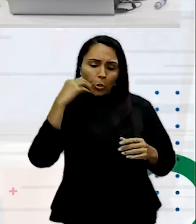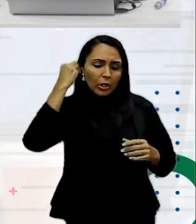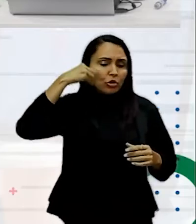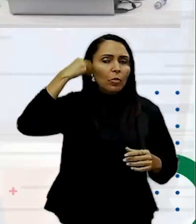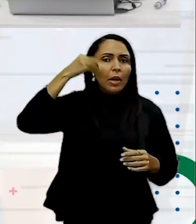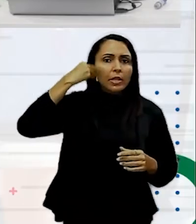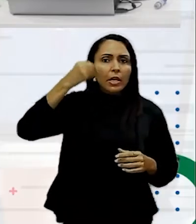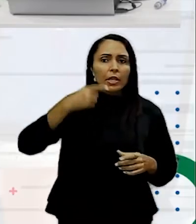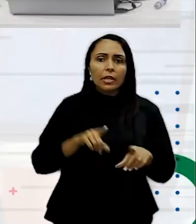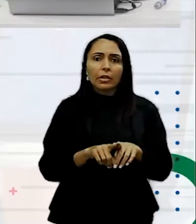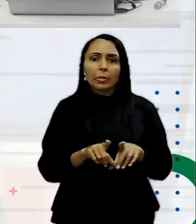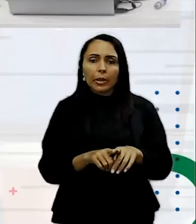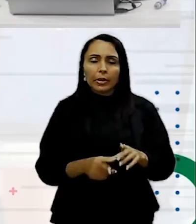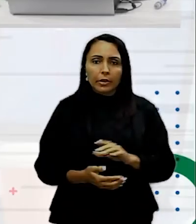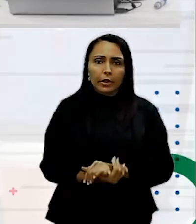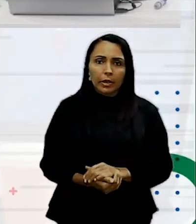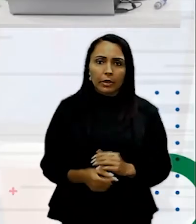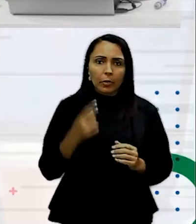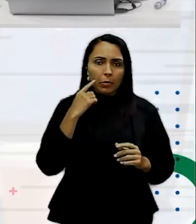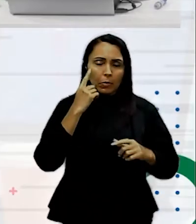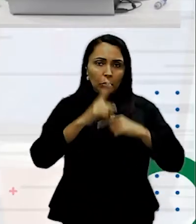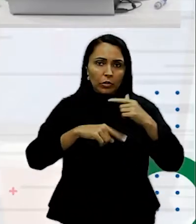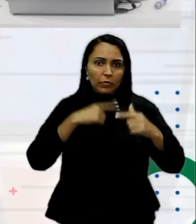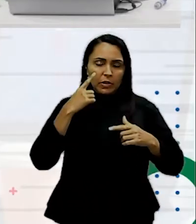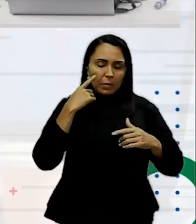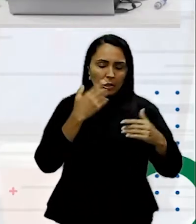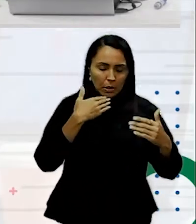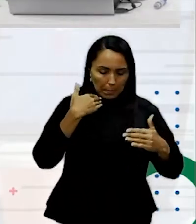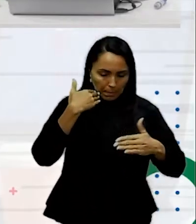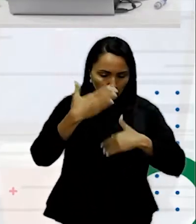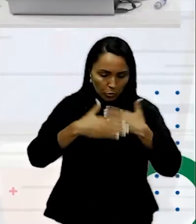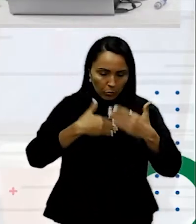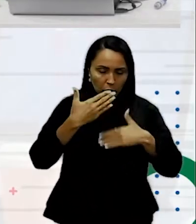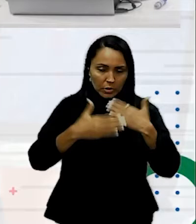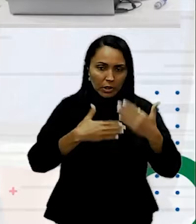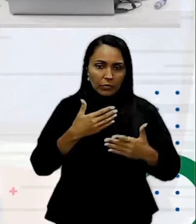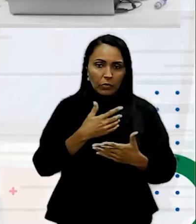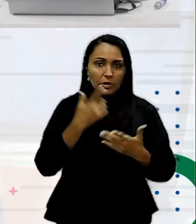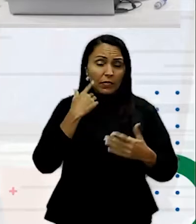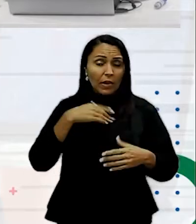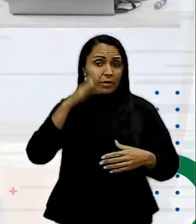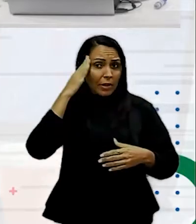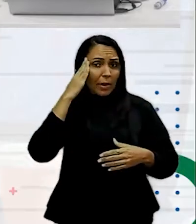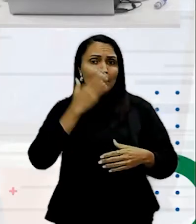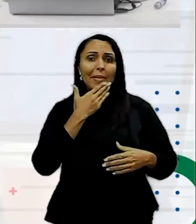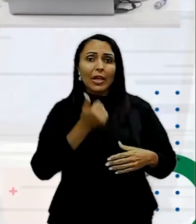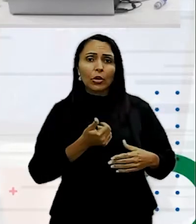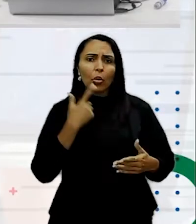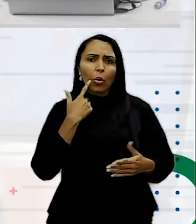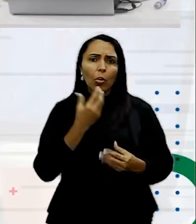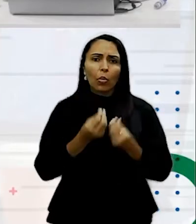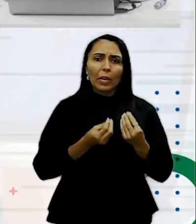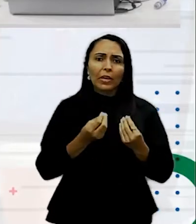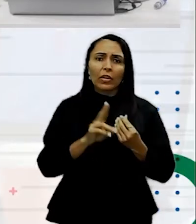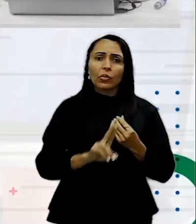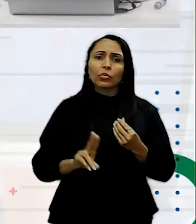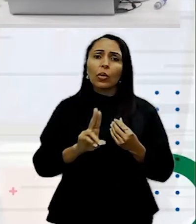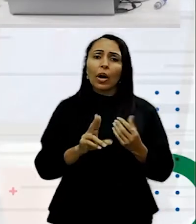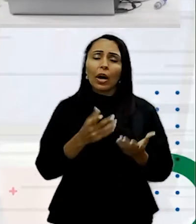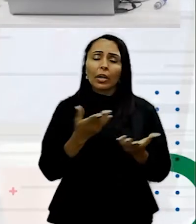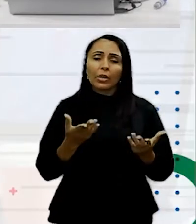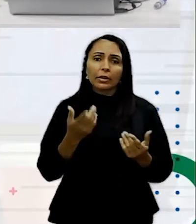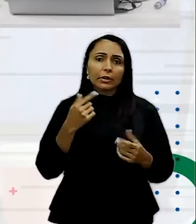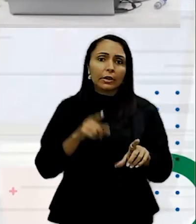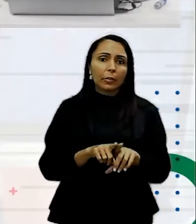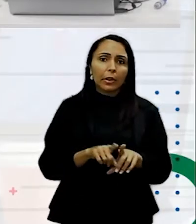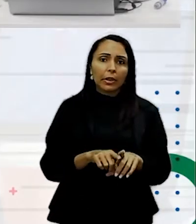e, claro, também, depois de você passar pelo processo do UX, você vai entender a dor do seu usuário e ver se, primeiro,